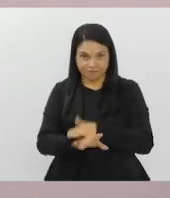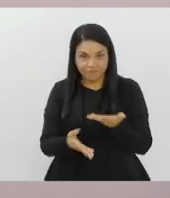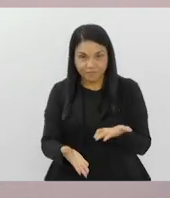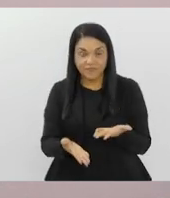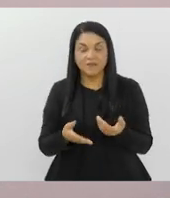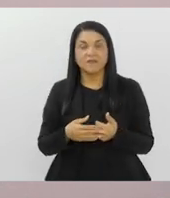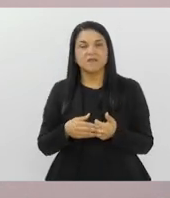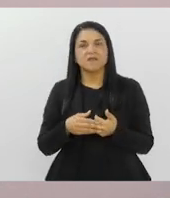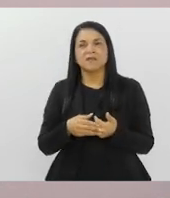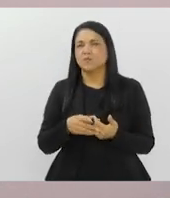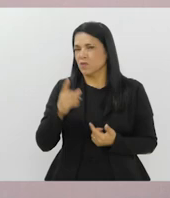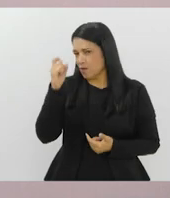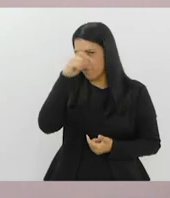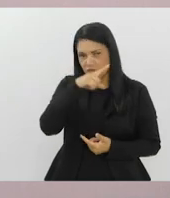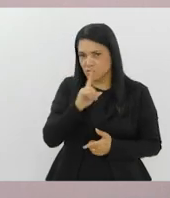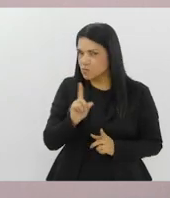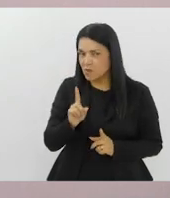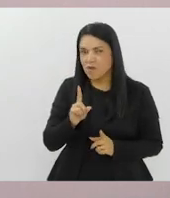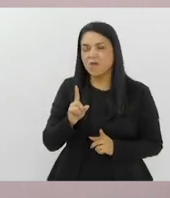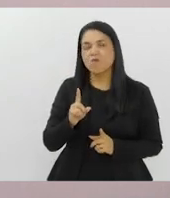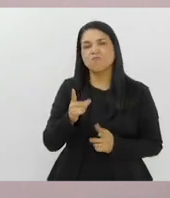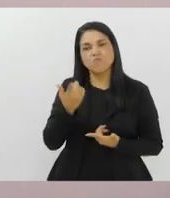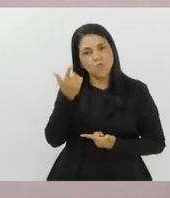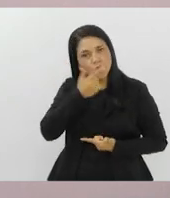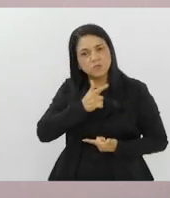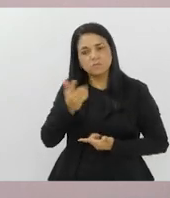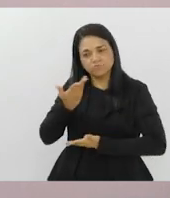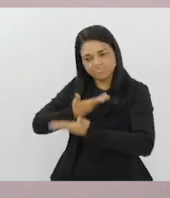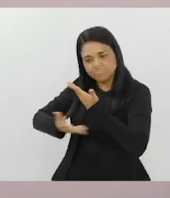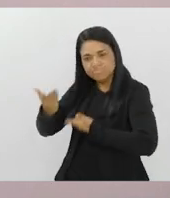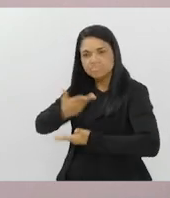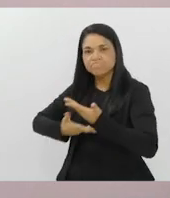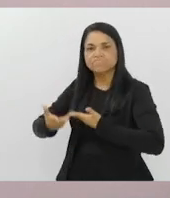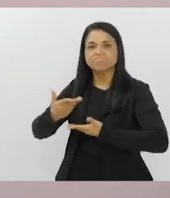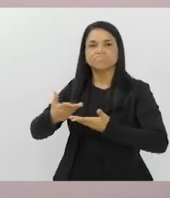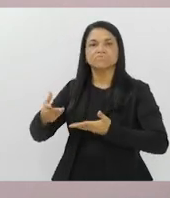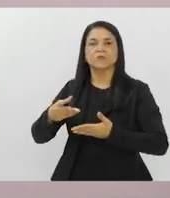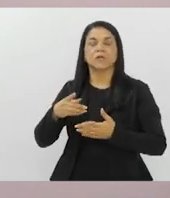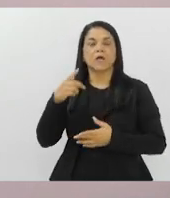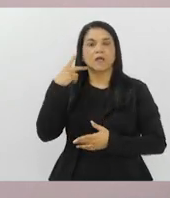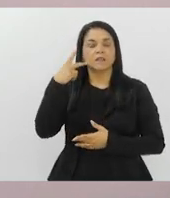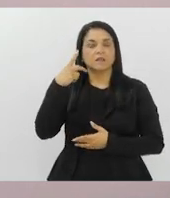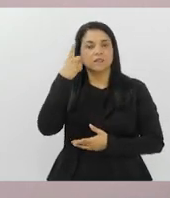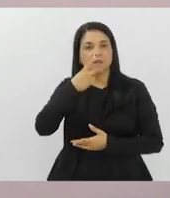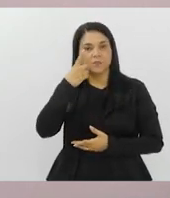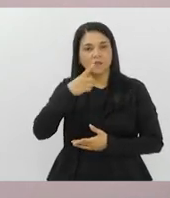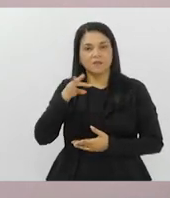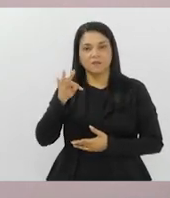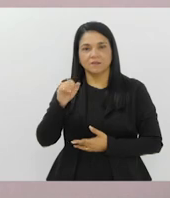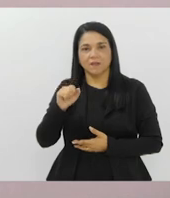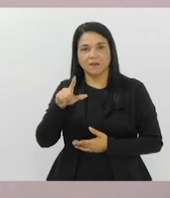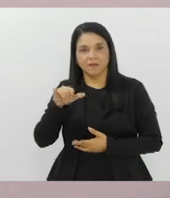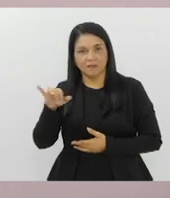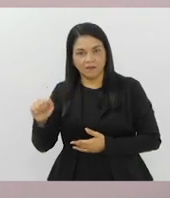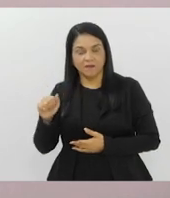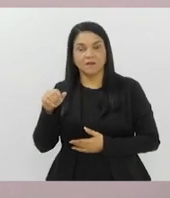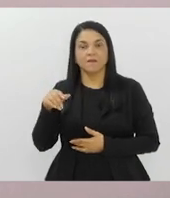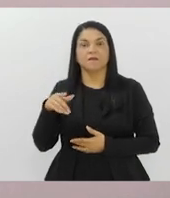por exemplo, conseguimos articular junto à deputada Talíria Petroni para o